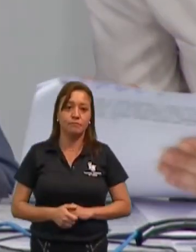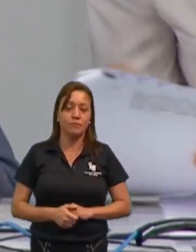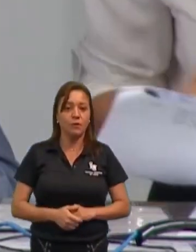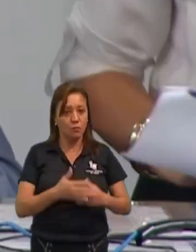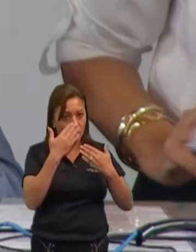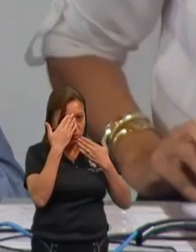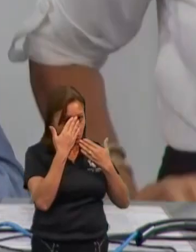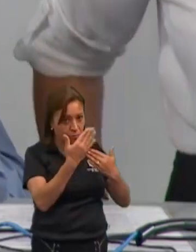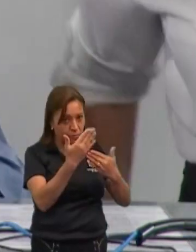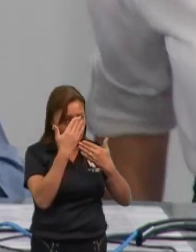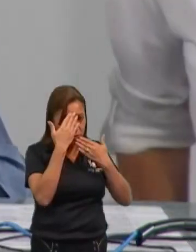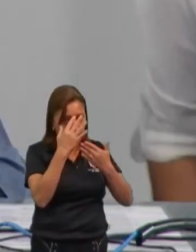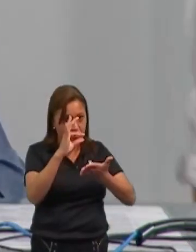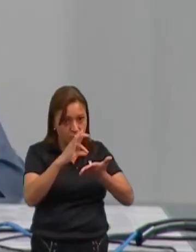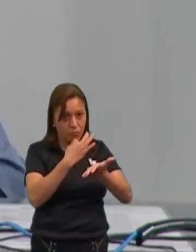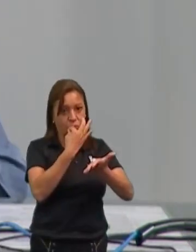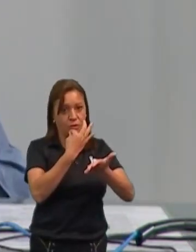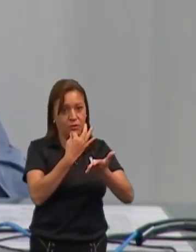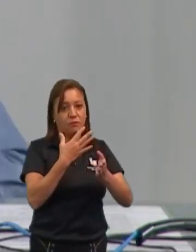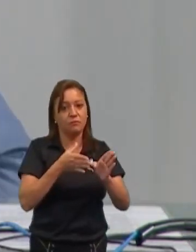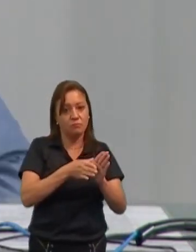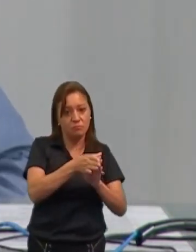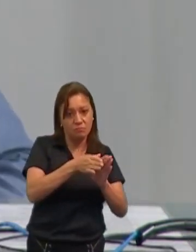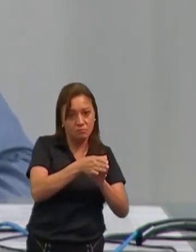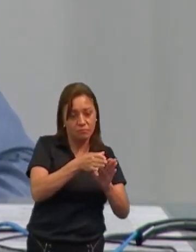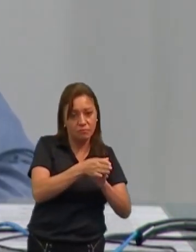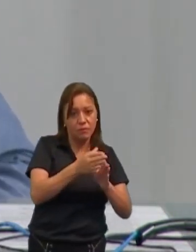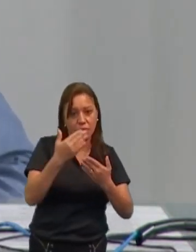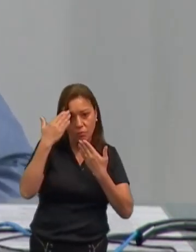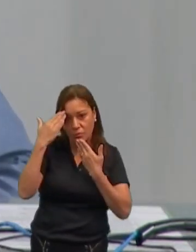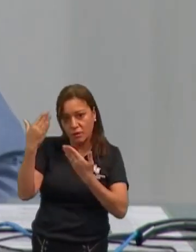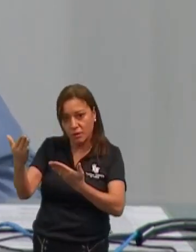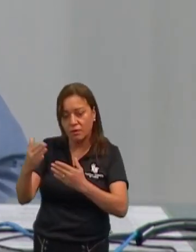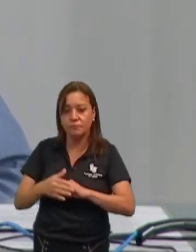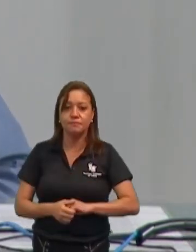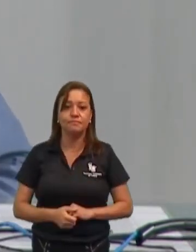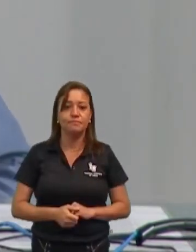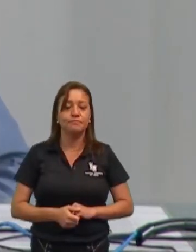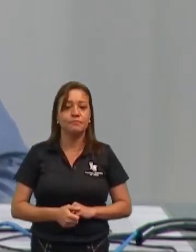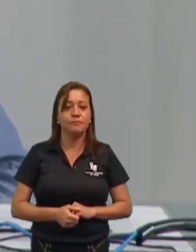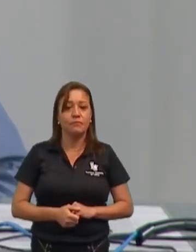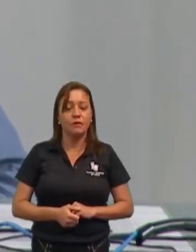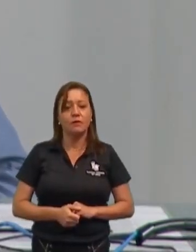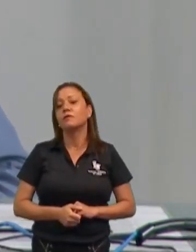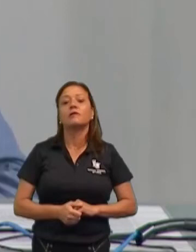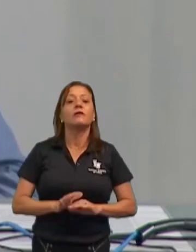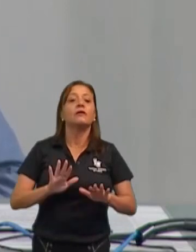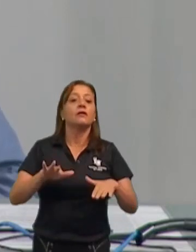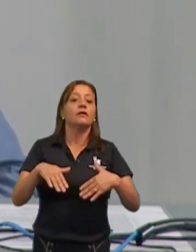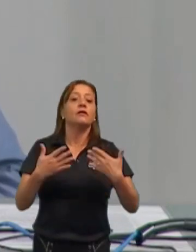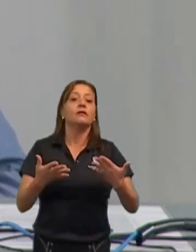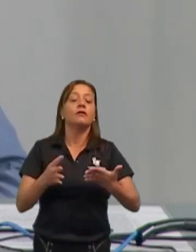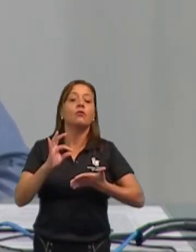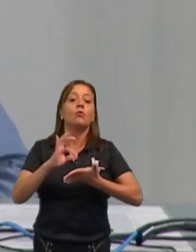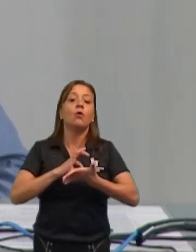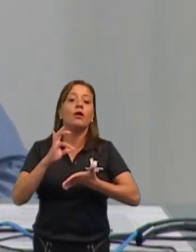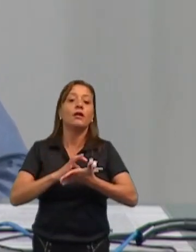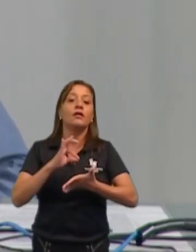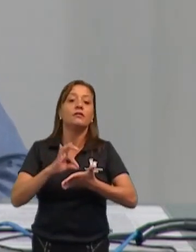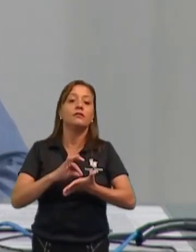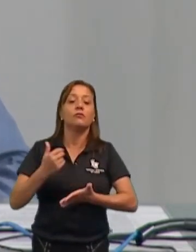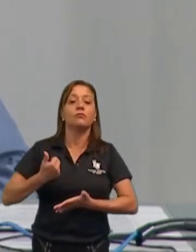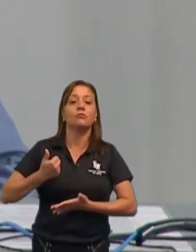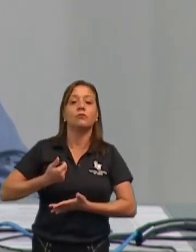Obrigado aqui pela correção. Obrigado, vereador Maurício. Muito obrigado. Então, vamos aqui retificando. É o número 5, senhores